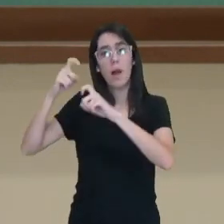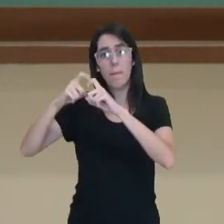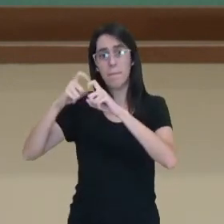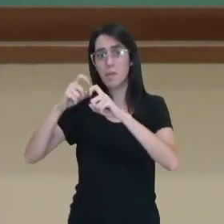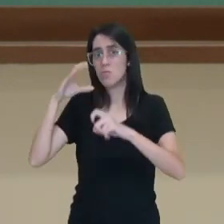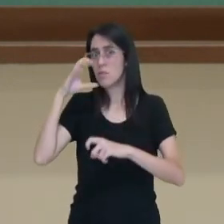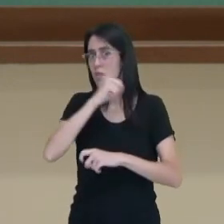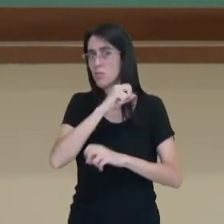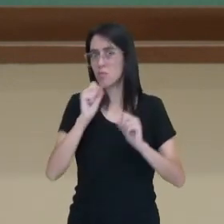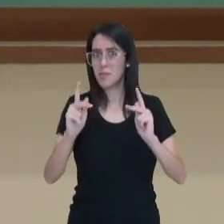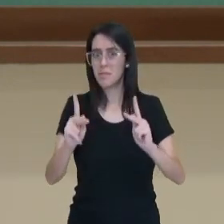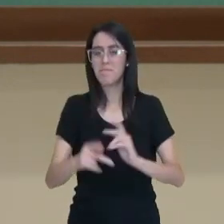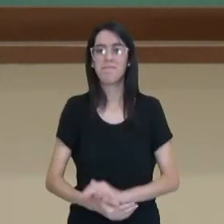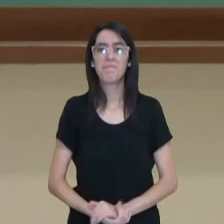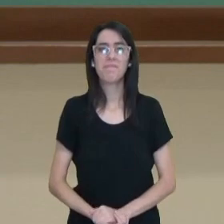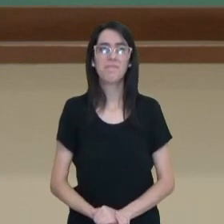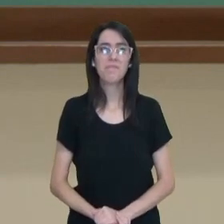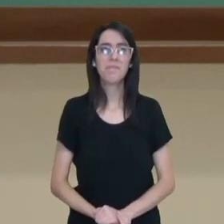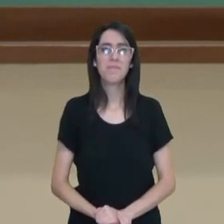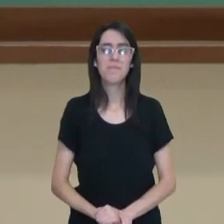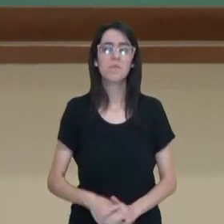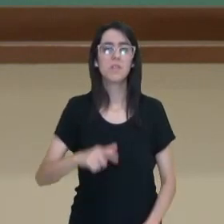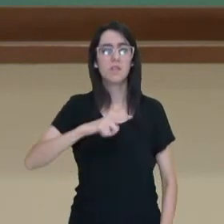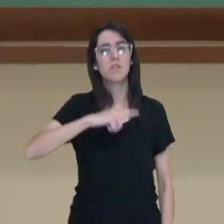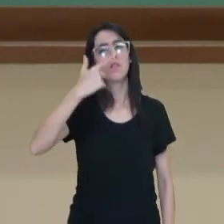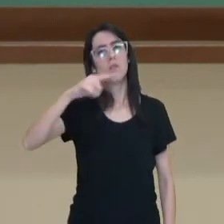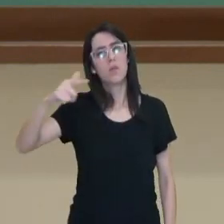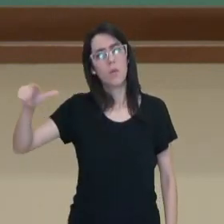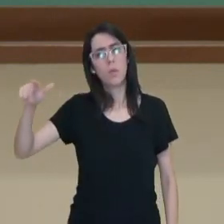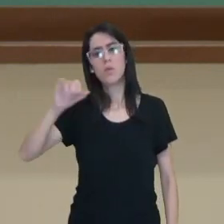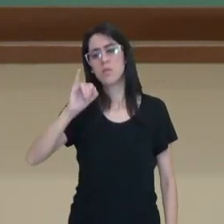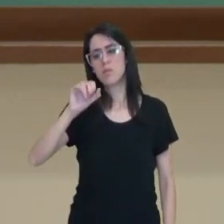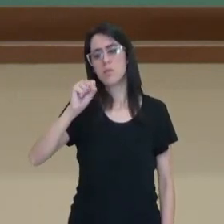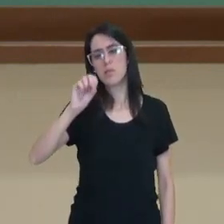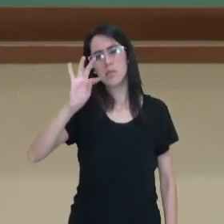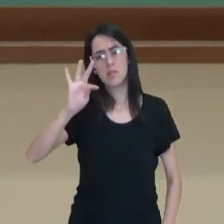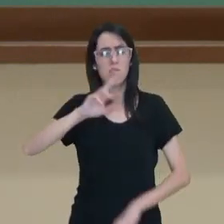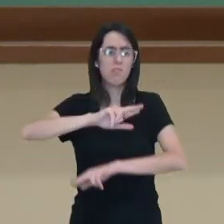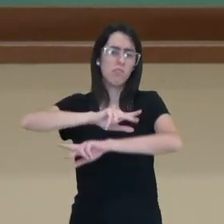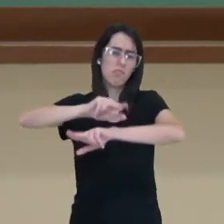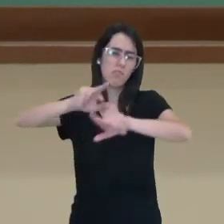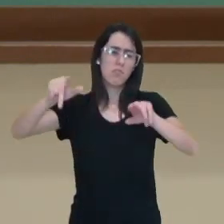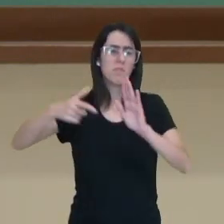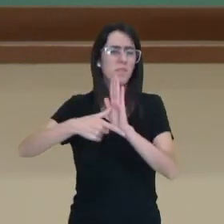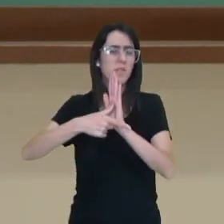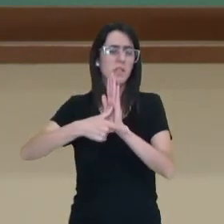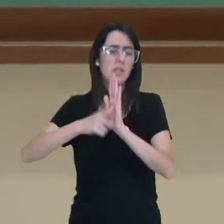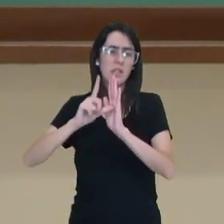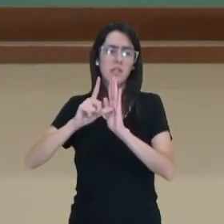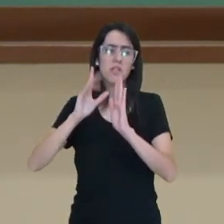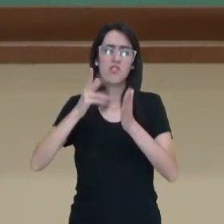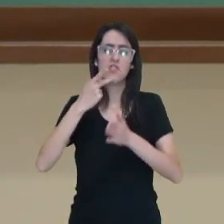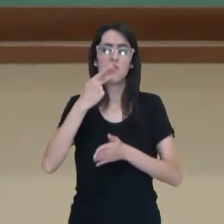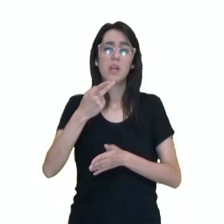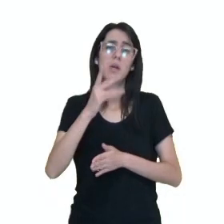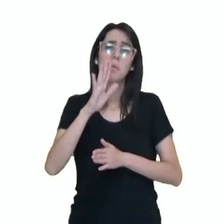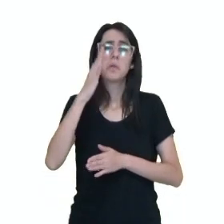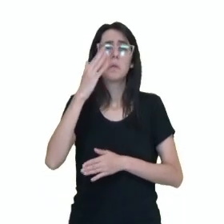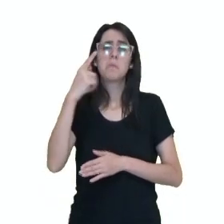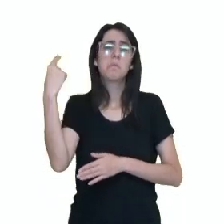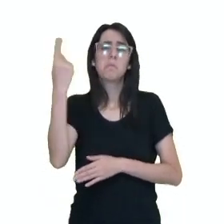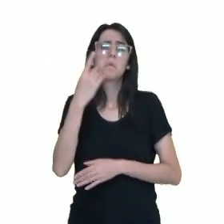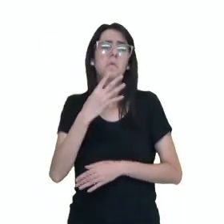tempo, ok? E as outras infecções que a gente comentou, né, que não são tão conhecidas, por exemplo,